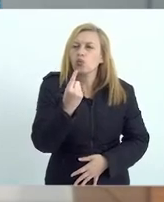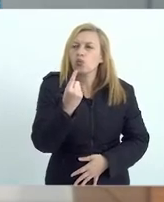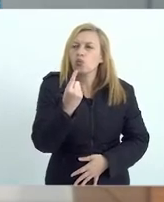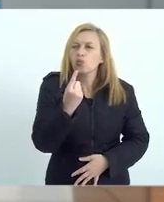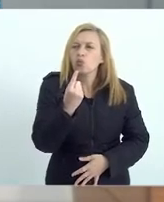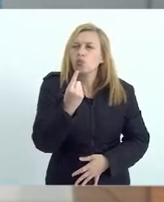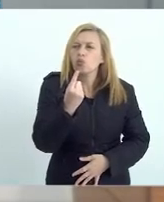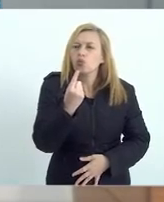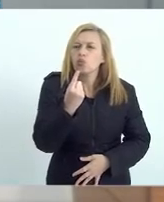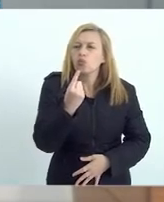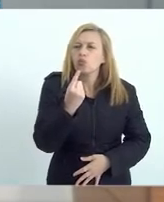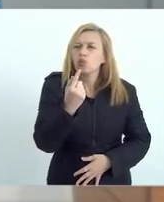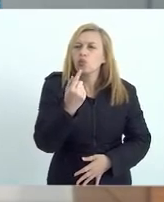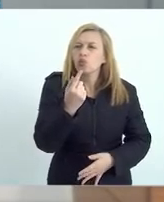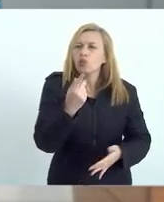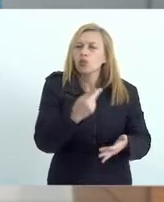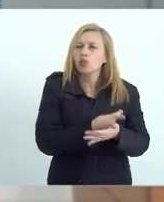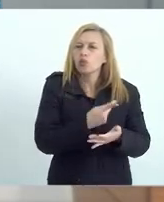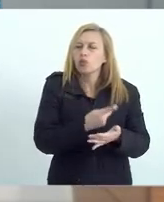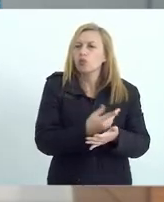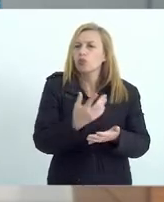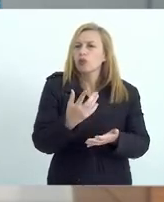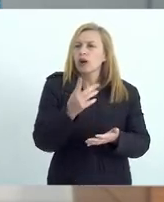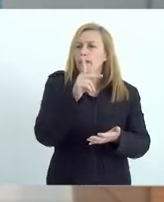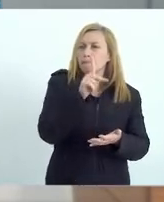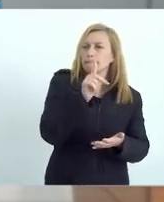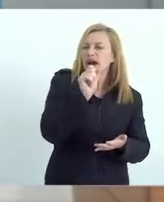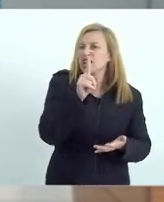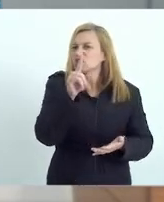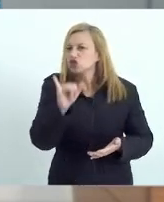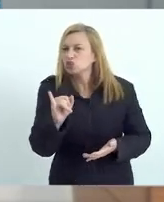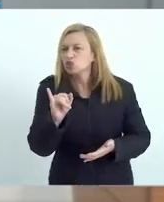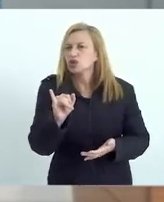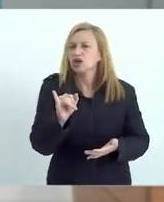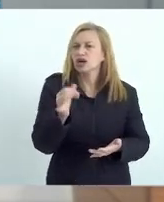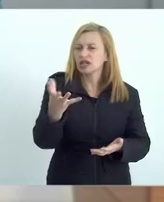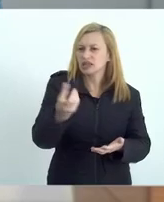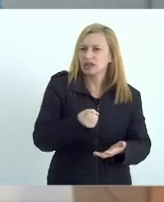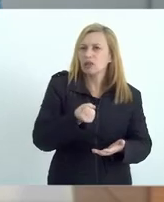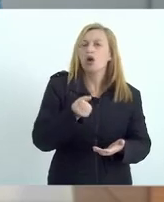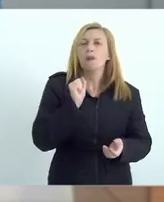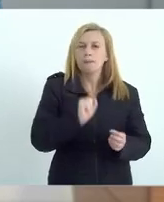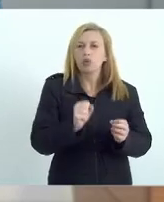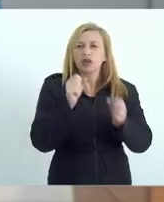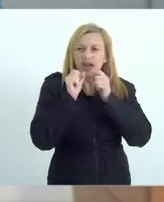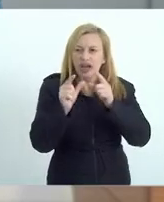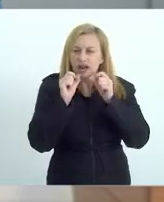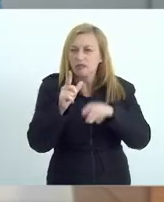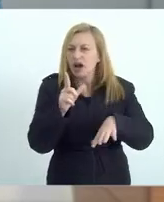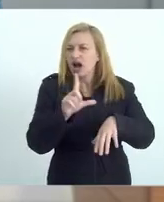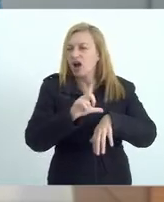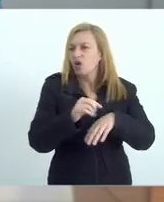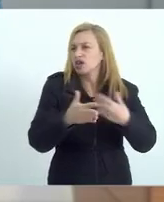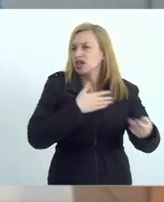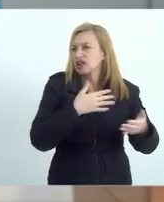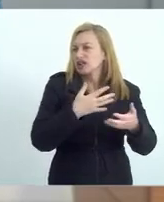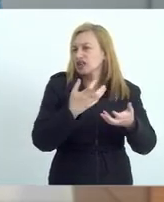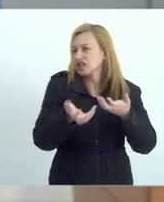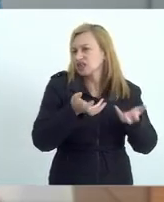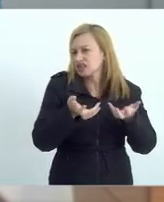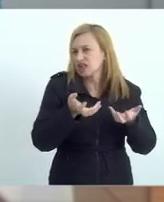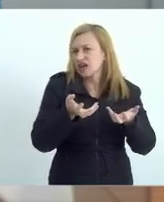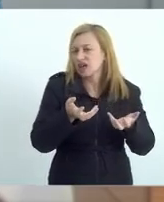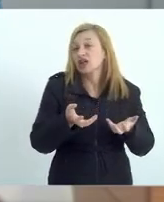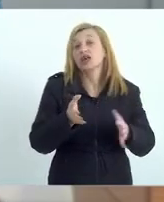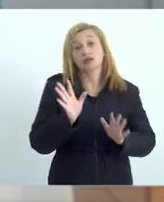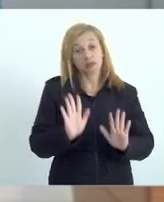recebeu não tem perseguição ele pode vir aqui reivindicar a hora que ele quiser Desde que seja de maneira